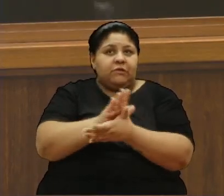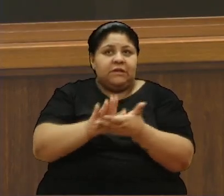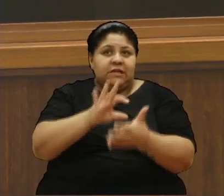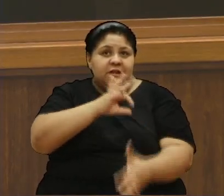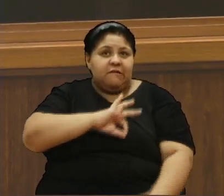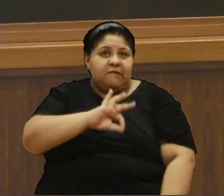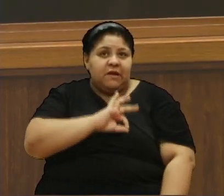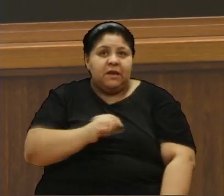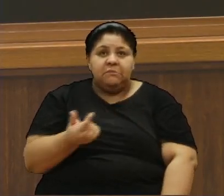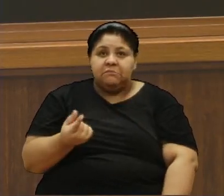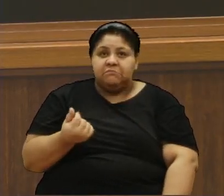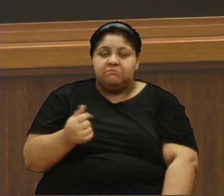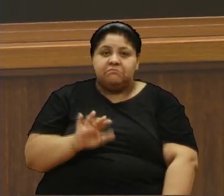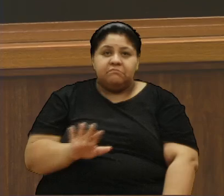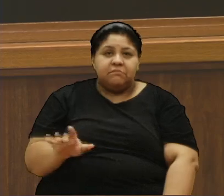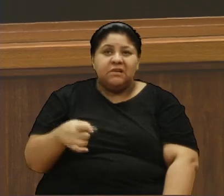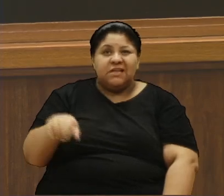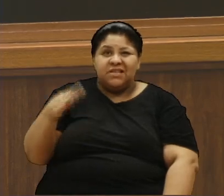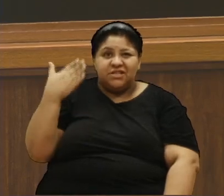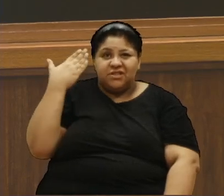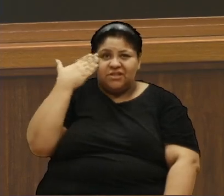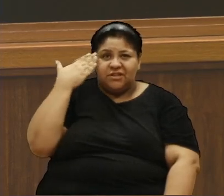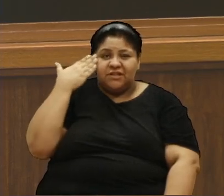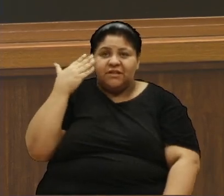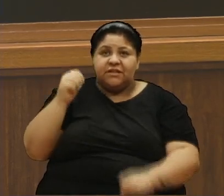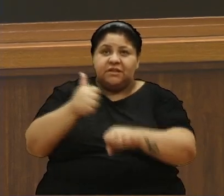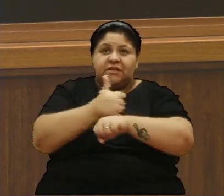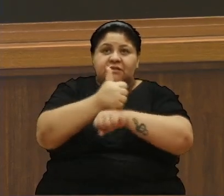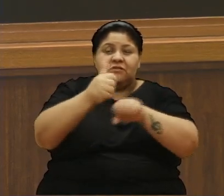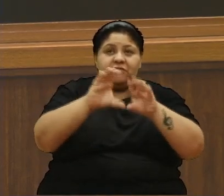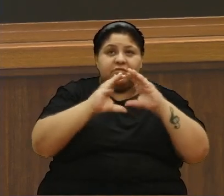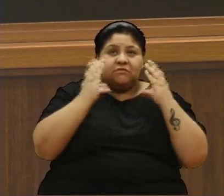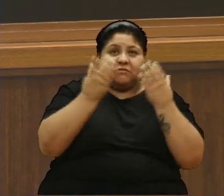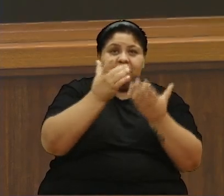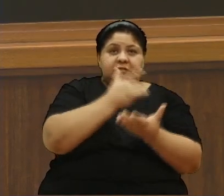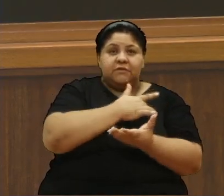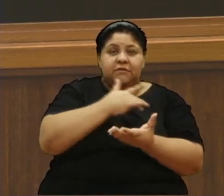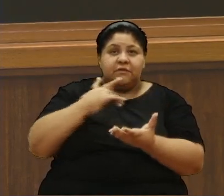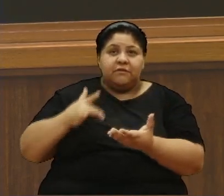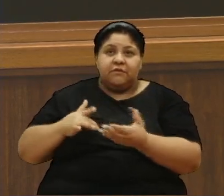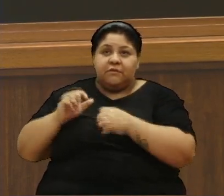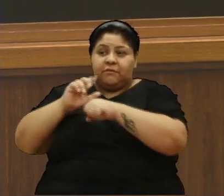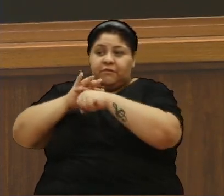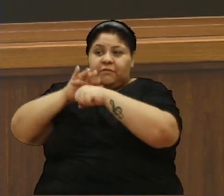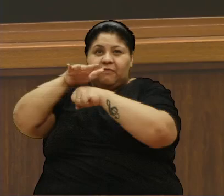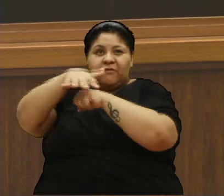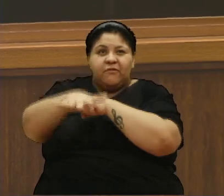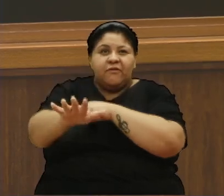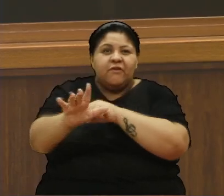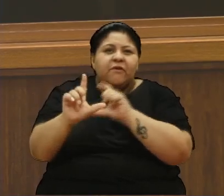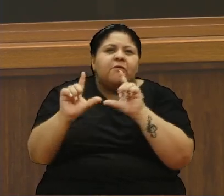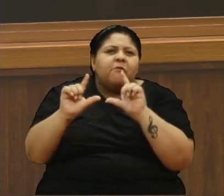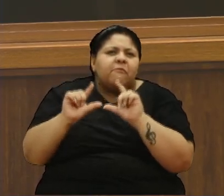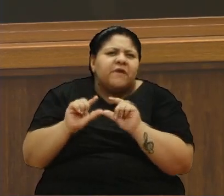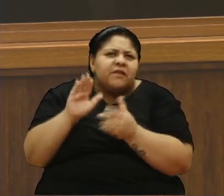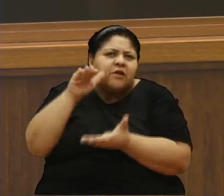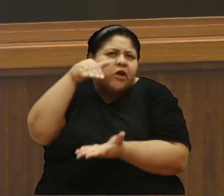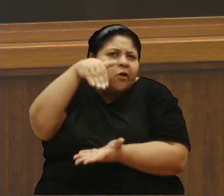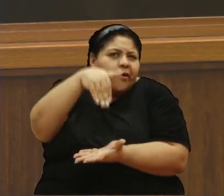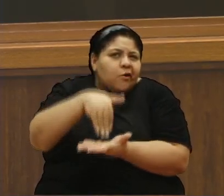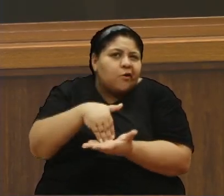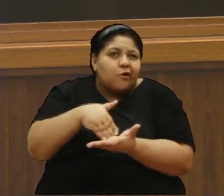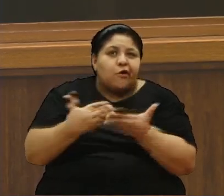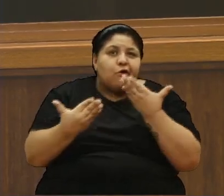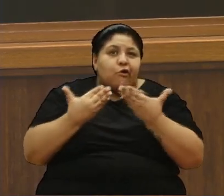salário. A gente sabe que os agentes comunitários de saúde de endemia são mínimos, o número, para o tamanho